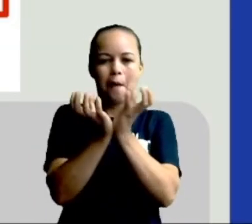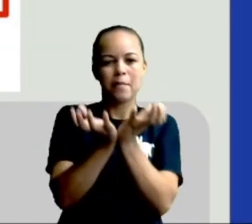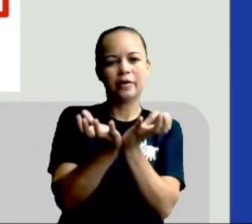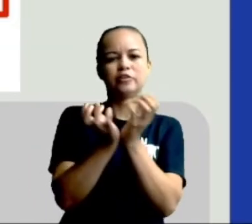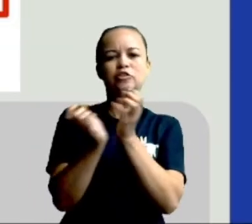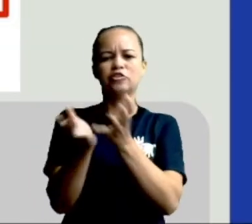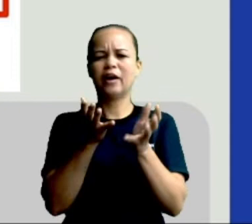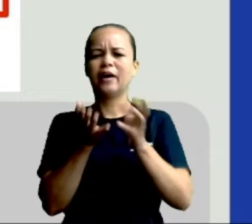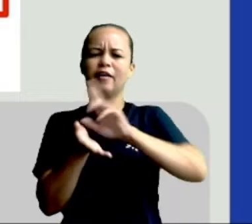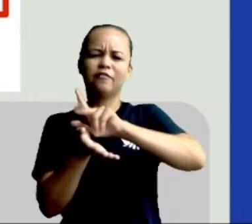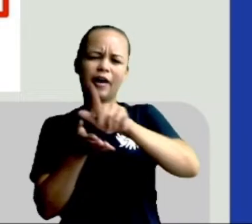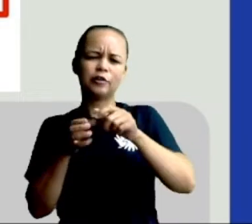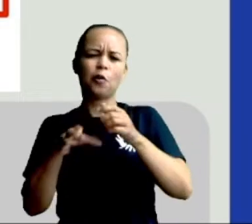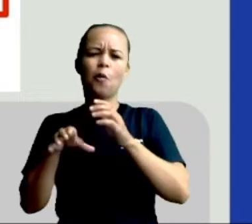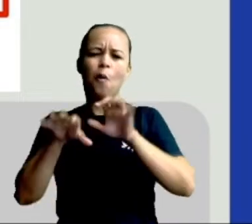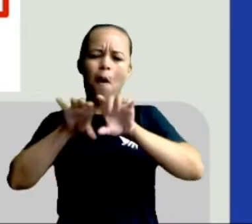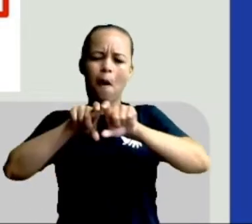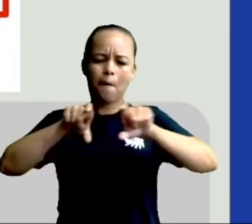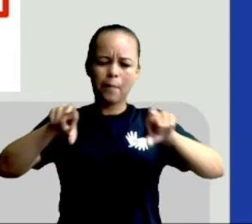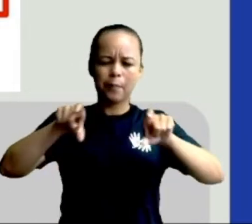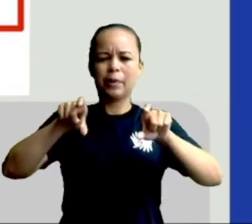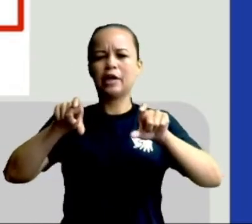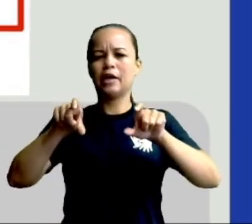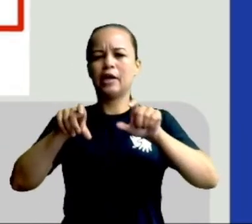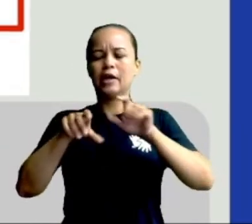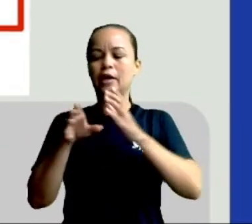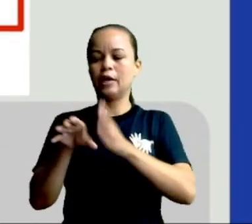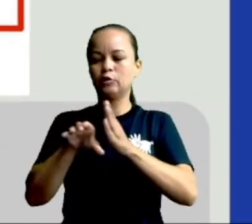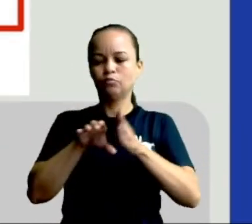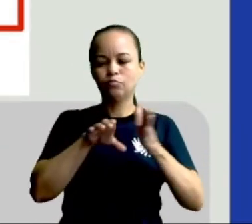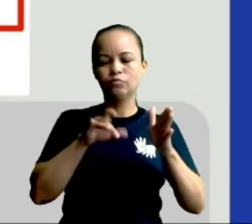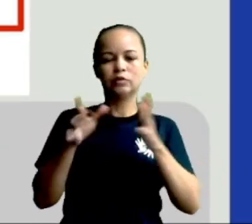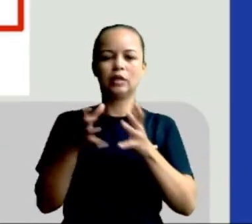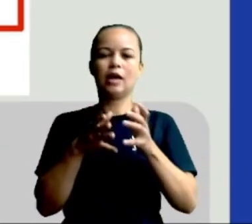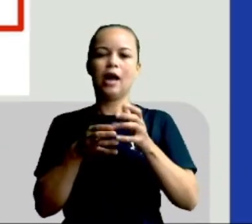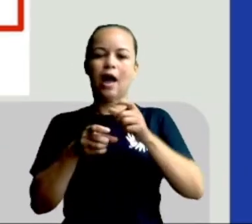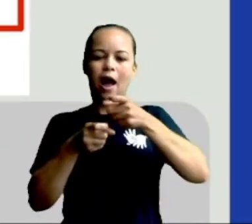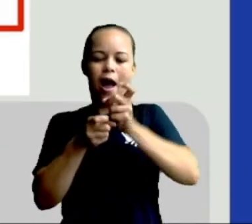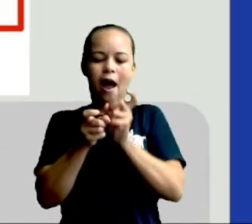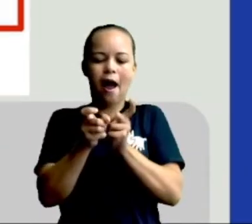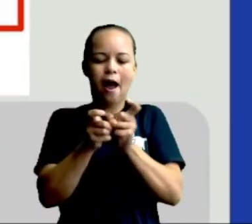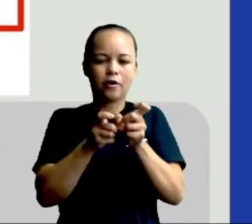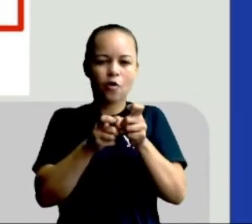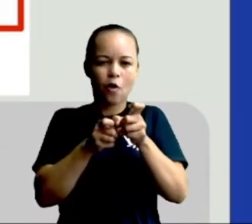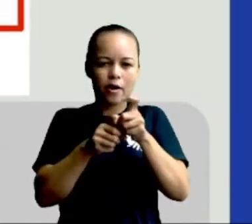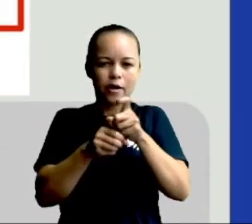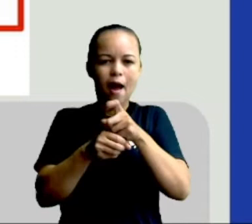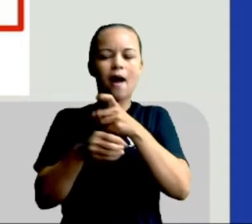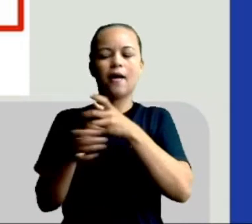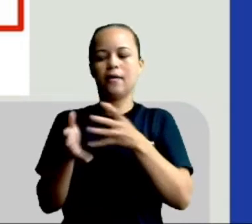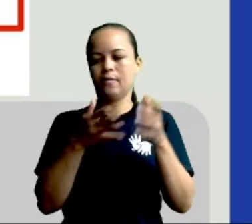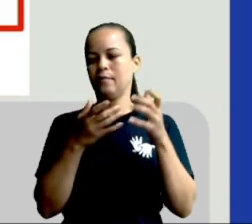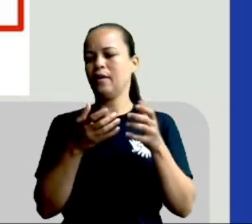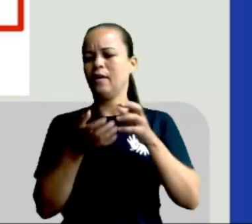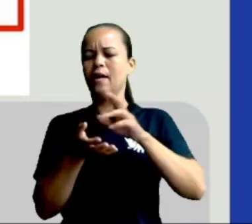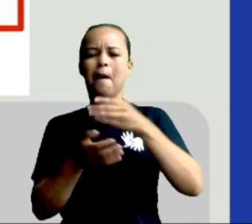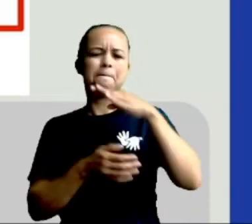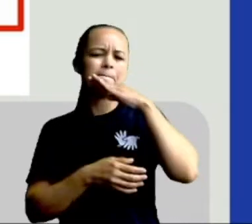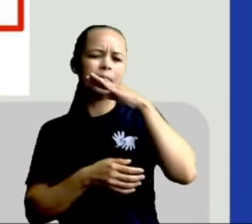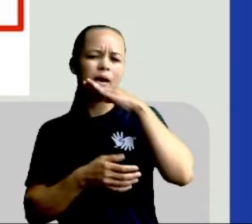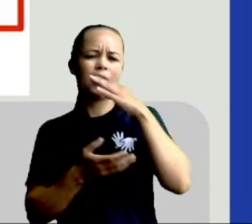melancia, o pepino, a goiaba, tá? Pêssego, abacate, ameixa,